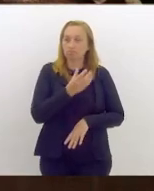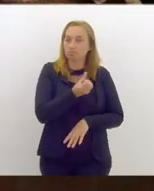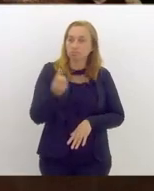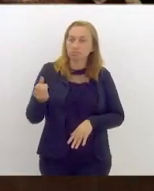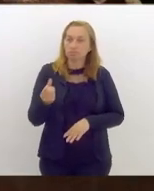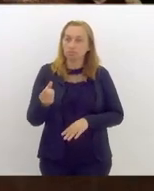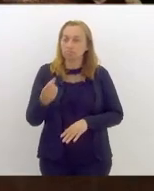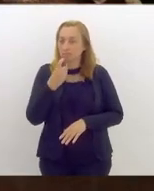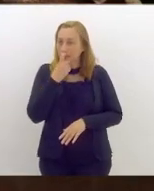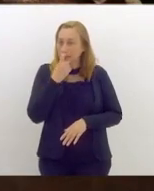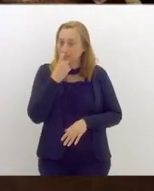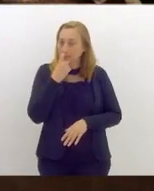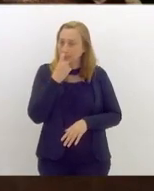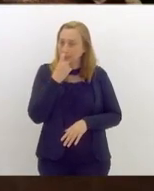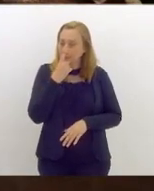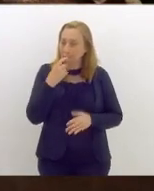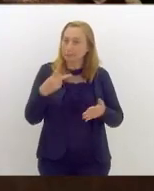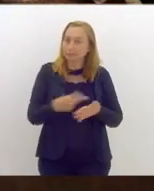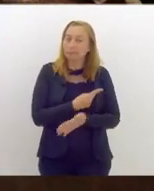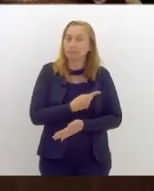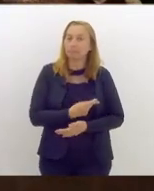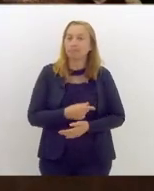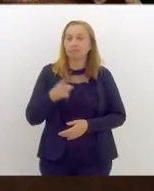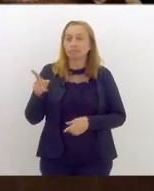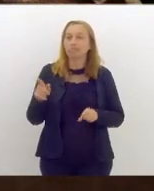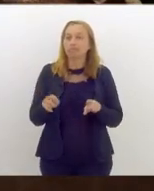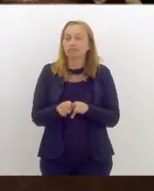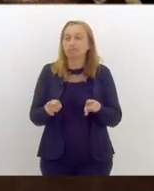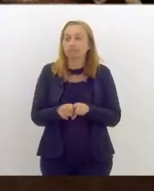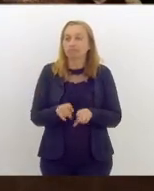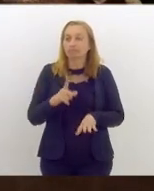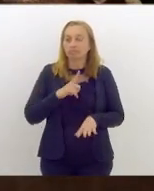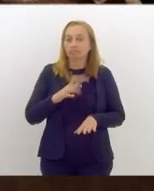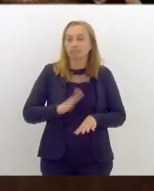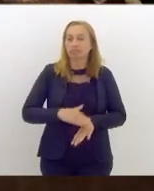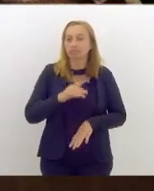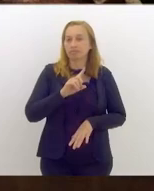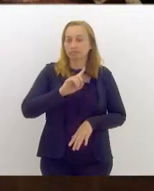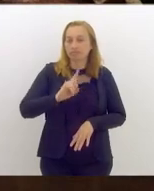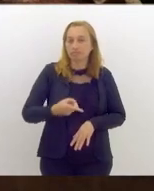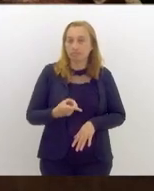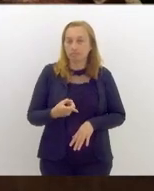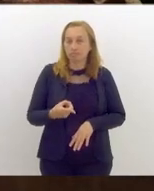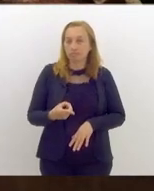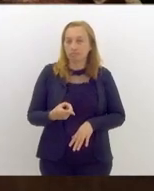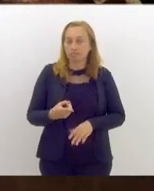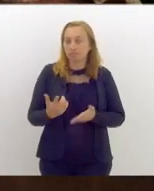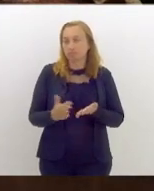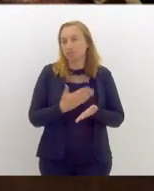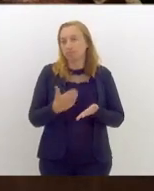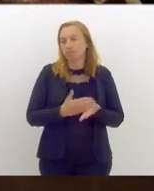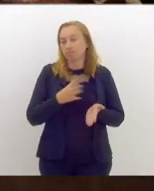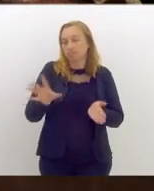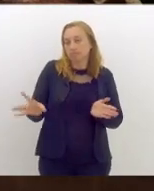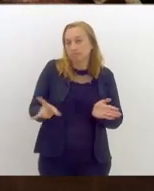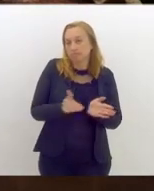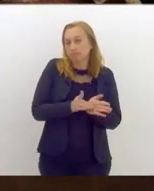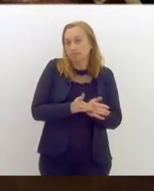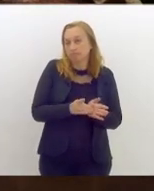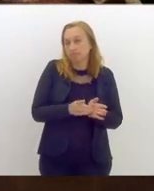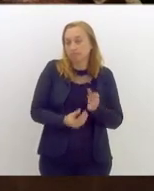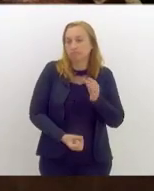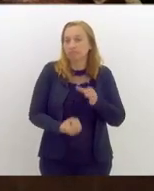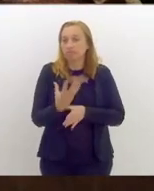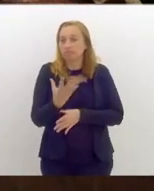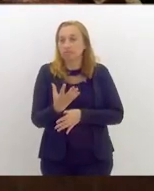páginas acontece que ele também tem mais de mil páginas de anexo porque esse relatório ele foi construído